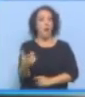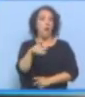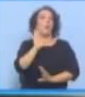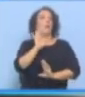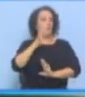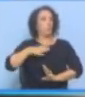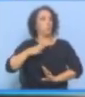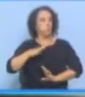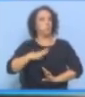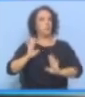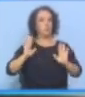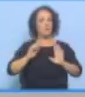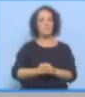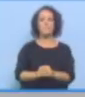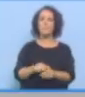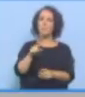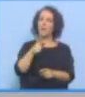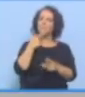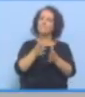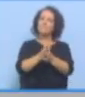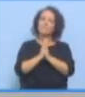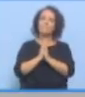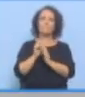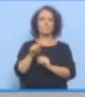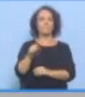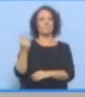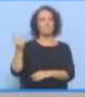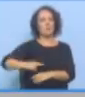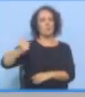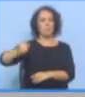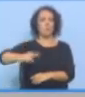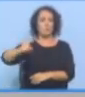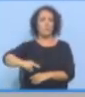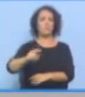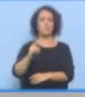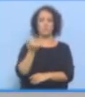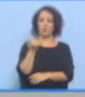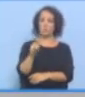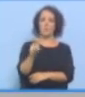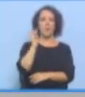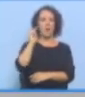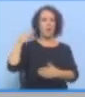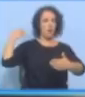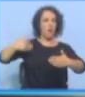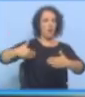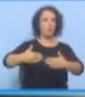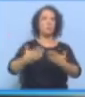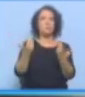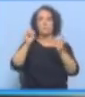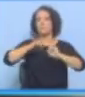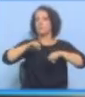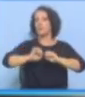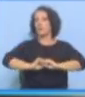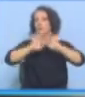Deus, não é? Em todo caso, esse apelo é recorrente desde há 2000 anos e mais, não é? Com certeza, mas nós também sabemos que